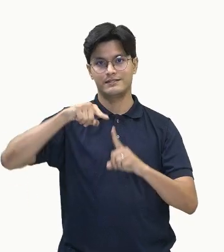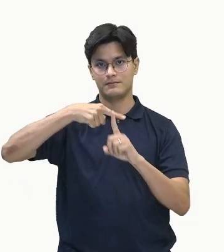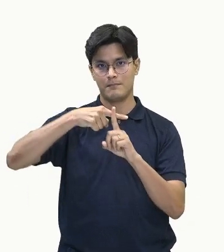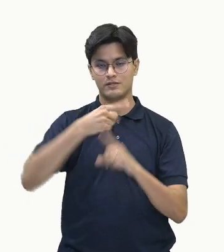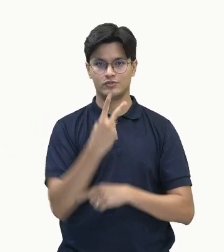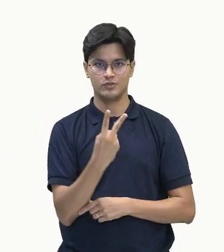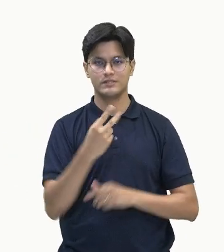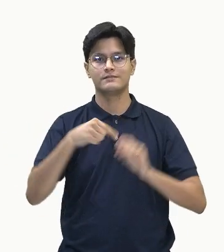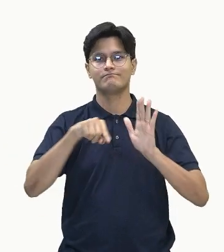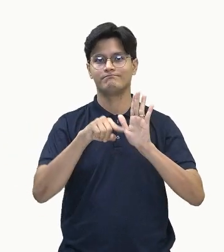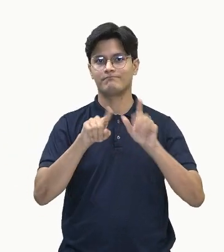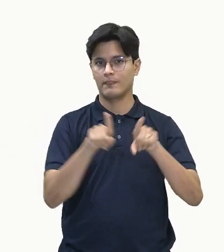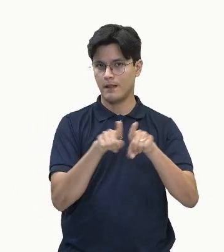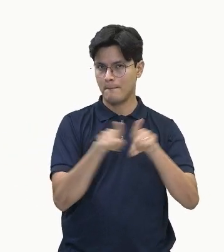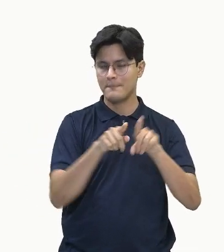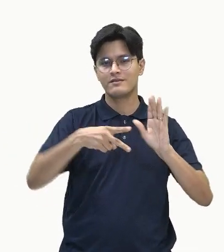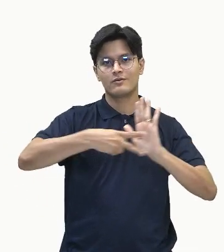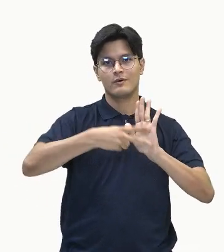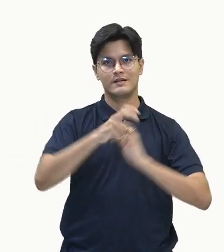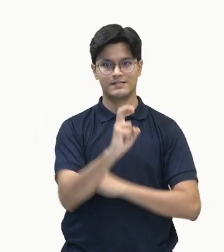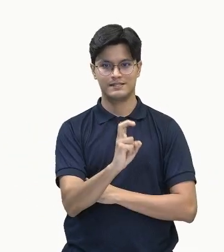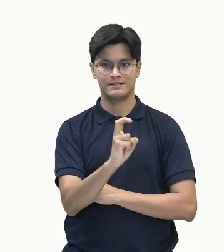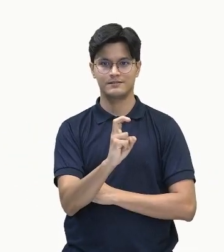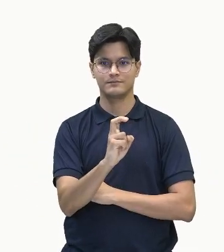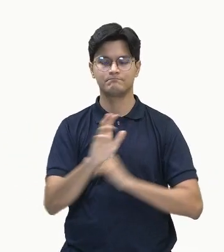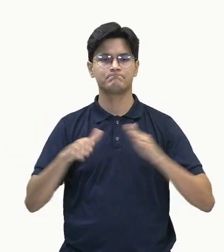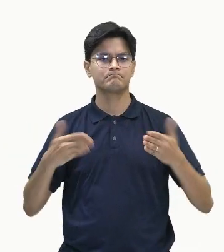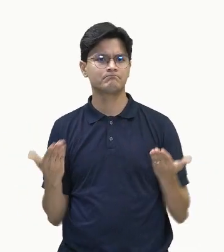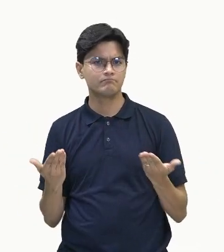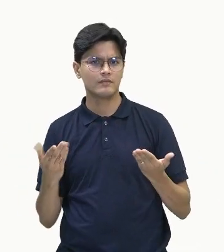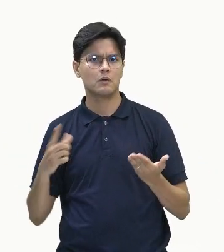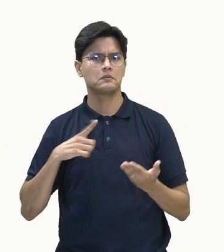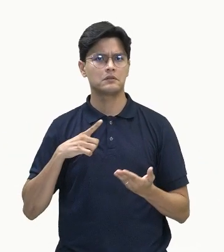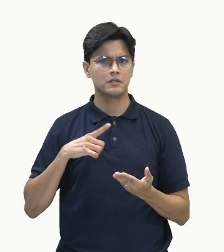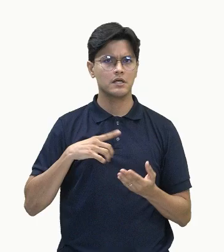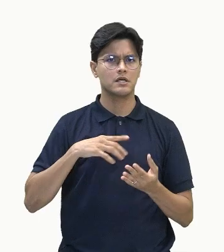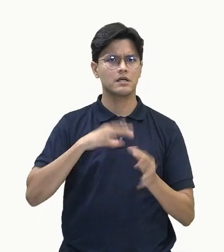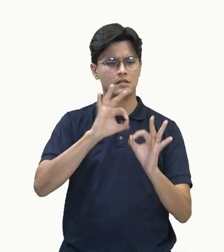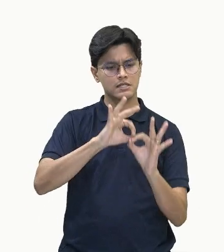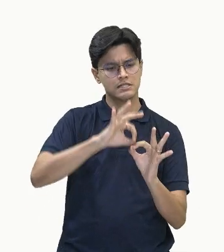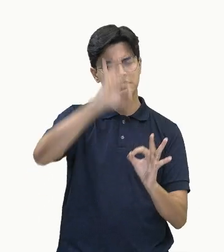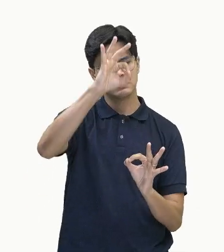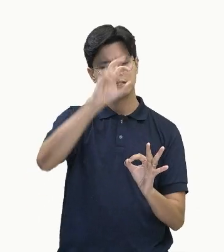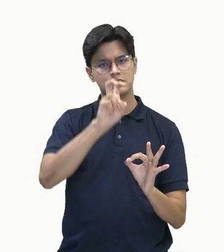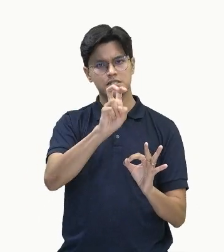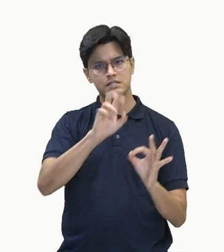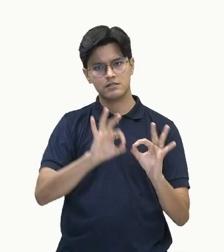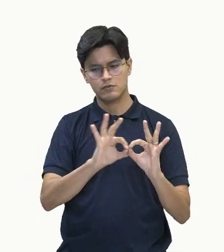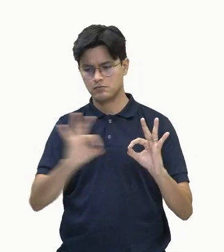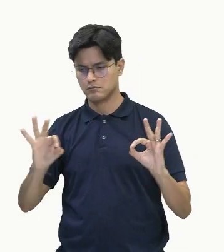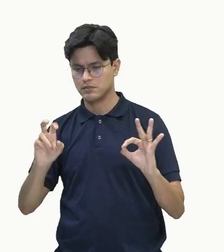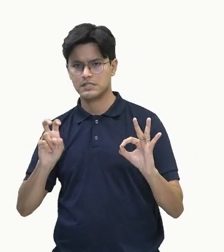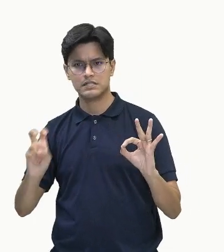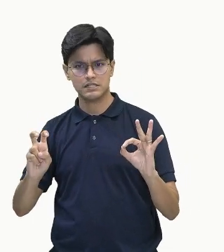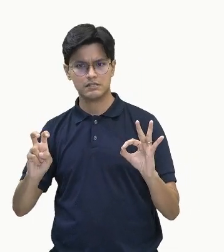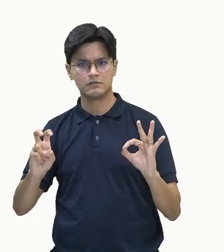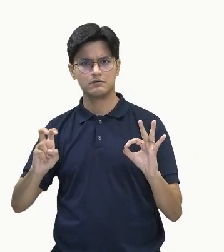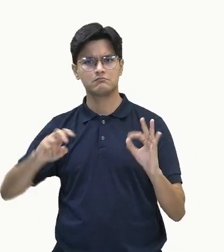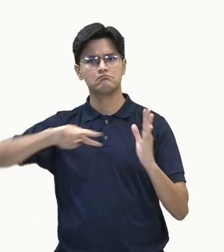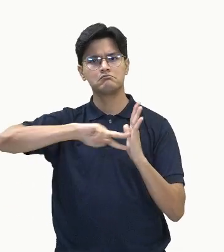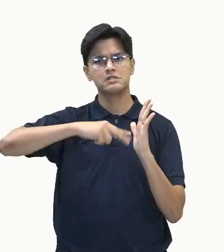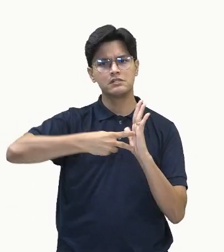é 5. Ora, se é 5 para vertical e é 5 para horizontal, então é